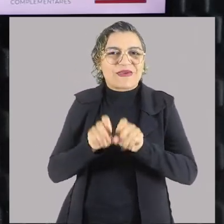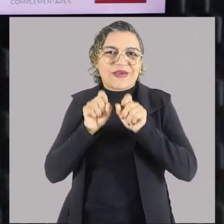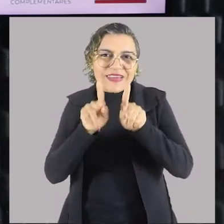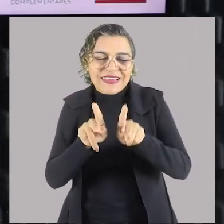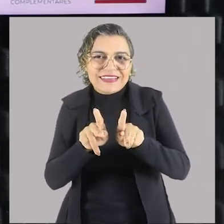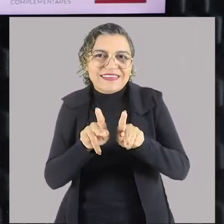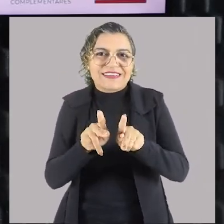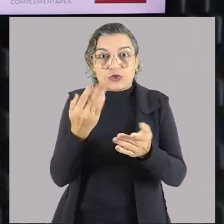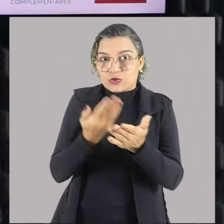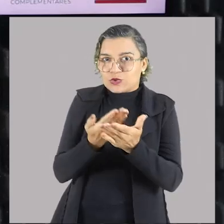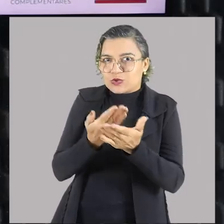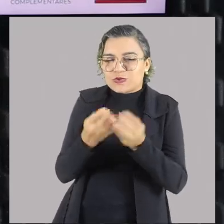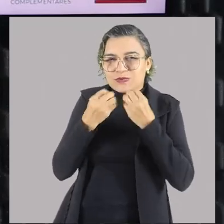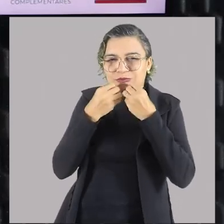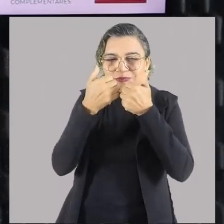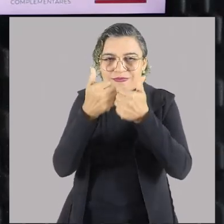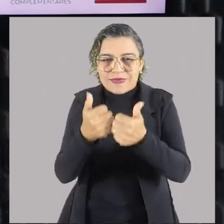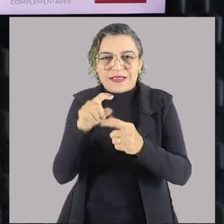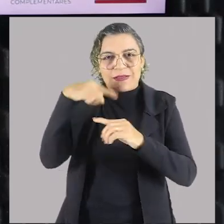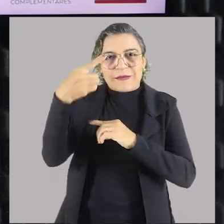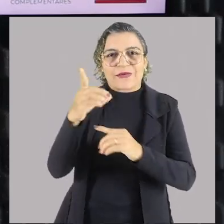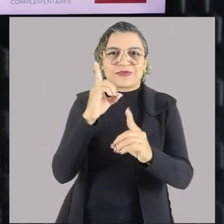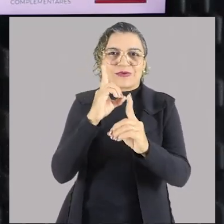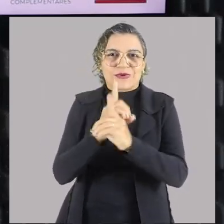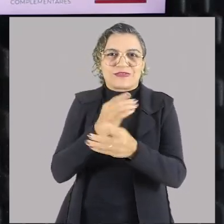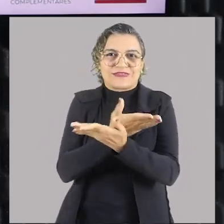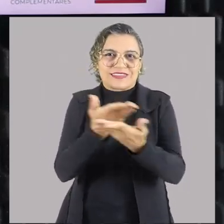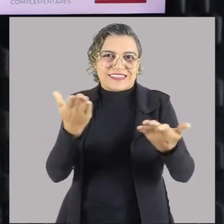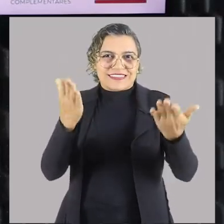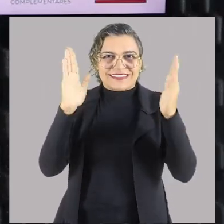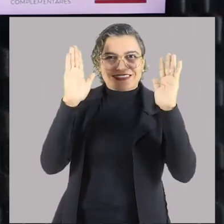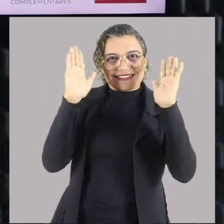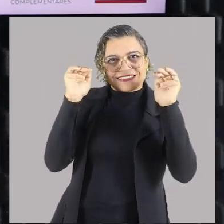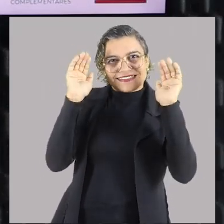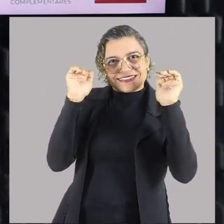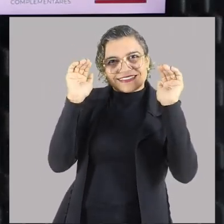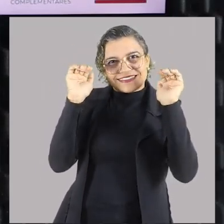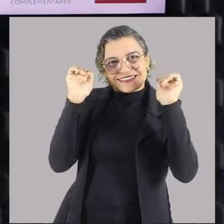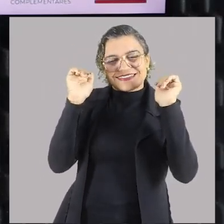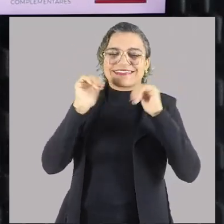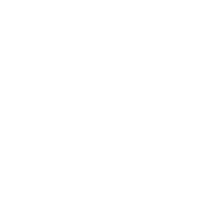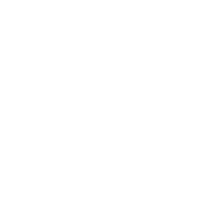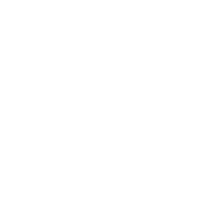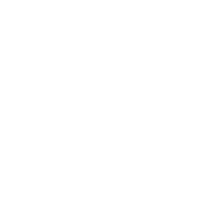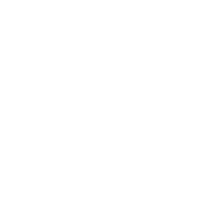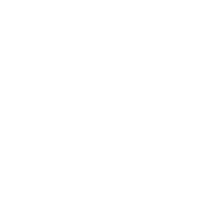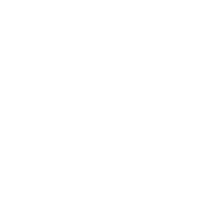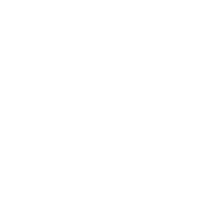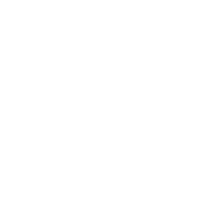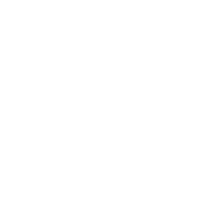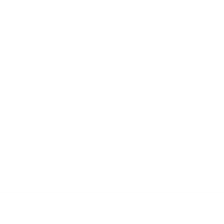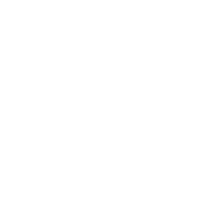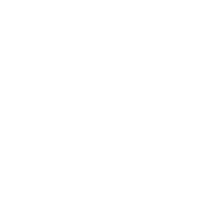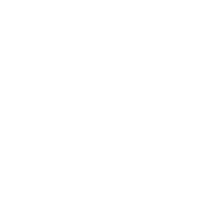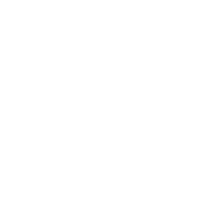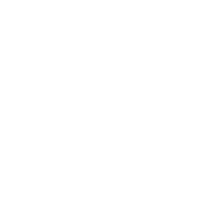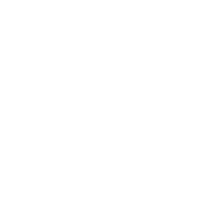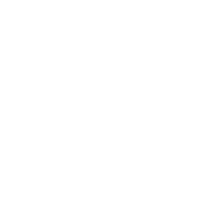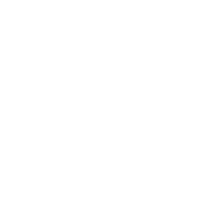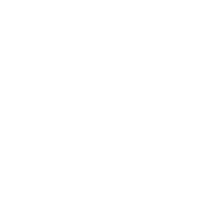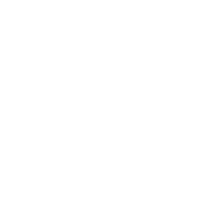nós falamos de greetings, farewells and introductions, que são esses cumprimentos, despedidas e apresentações pessoais.